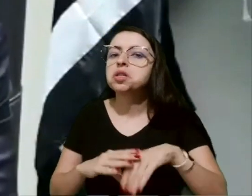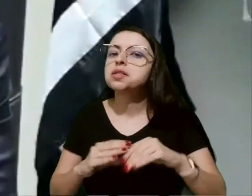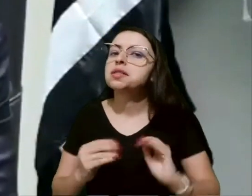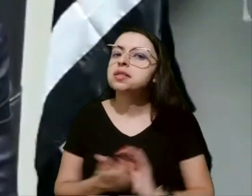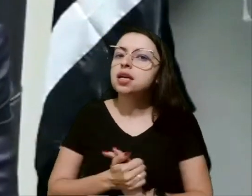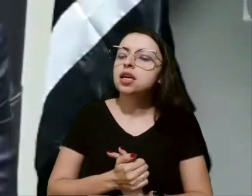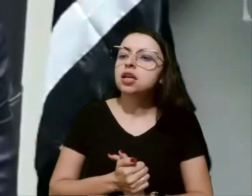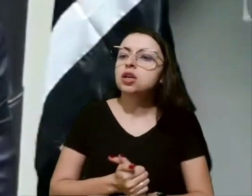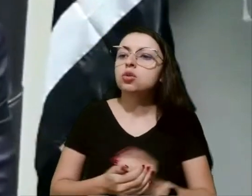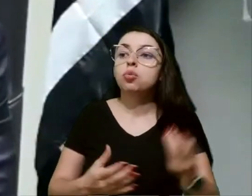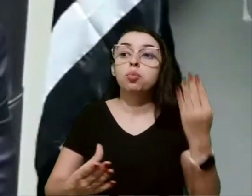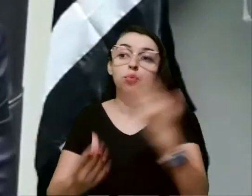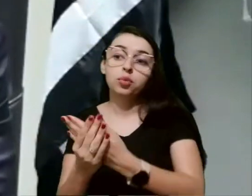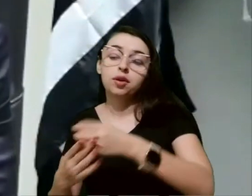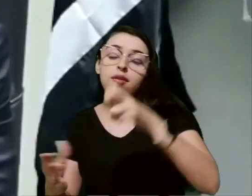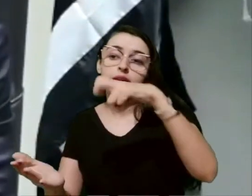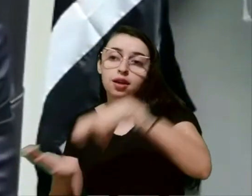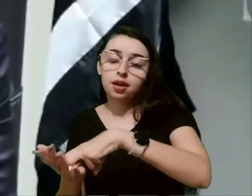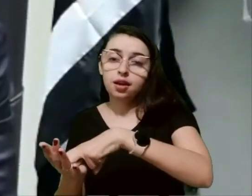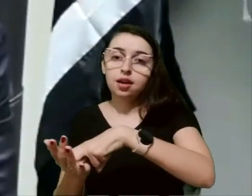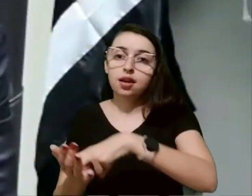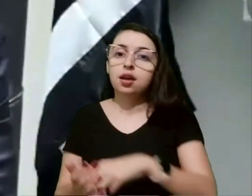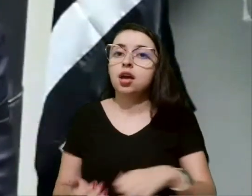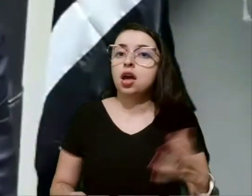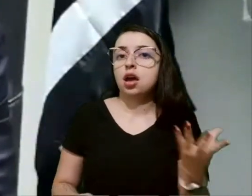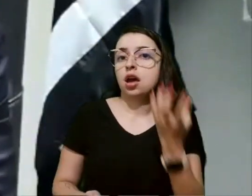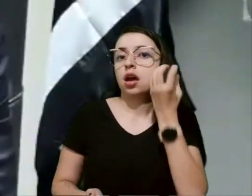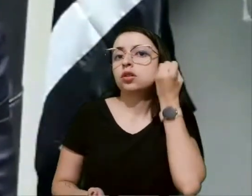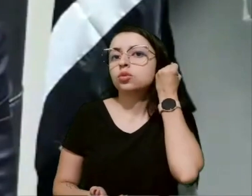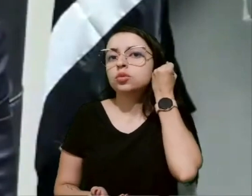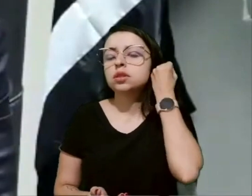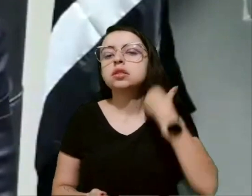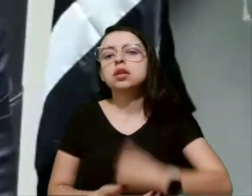relacionadas a direito penal, adoção. Então a gente tem uma larga experiência, né?